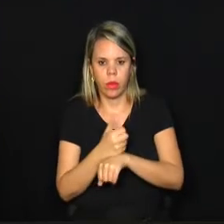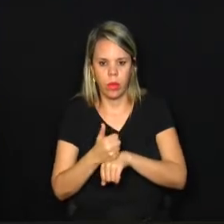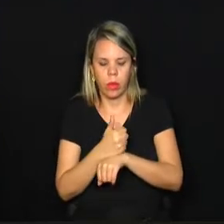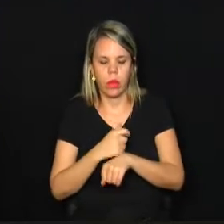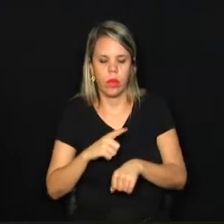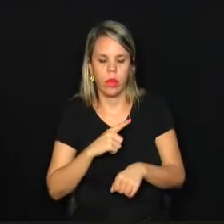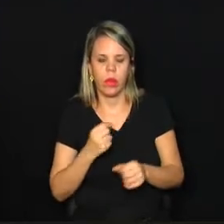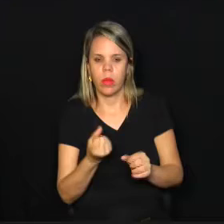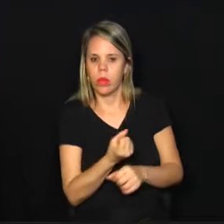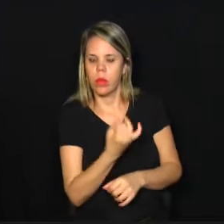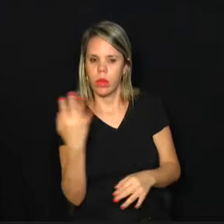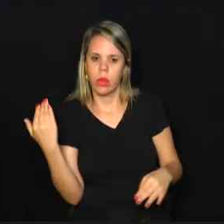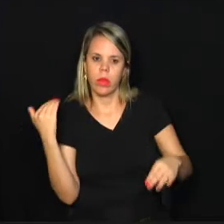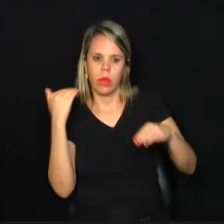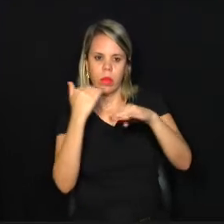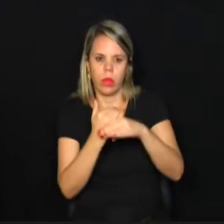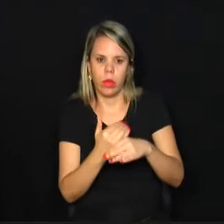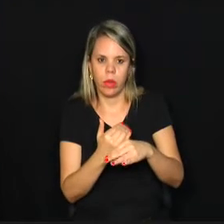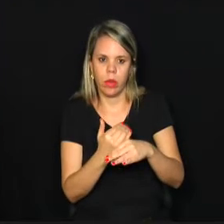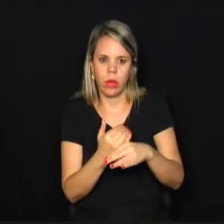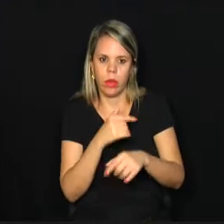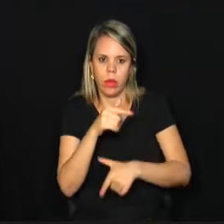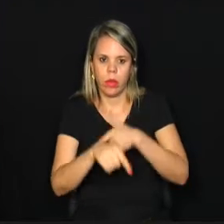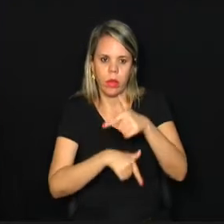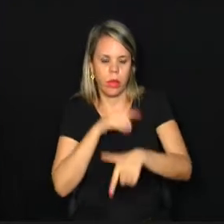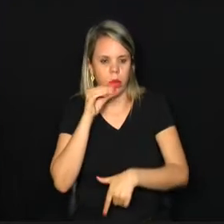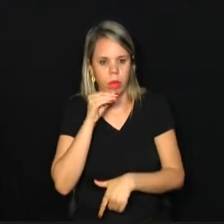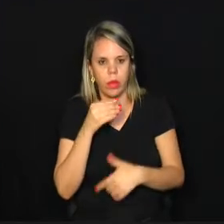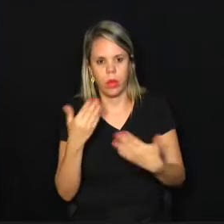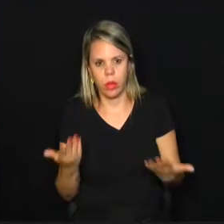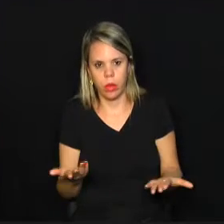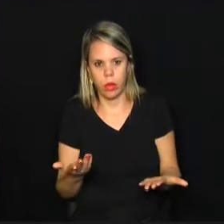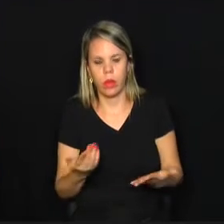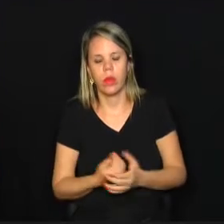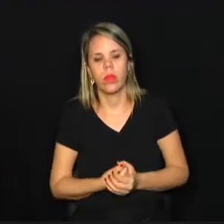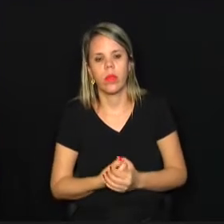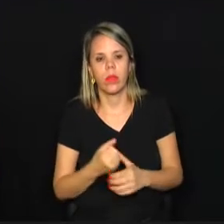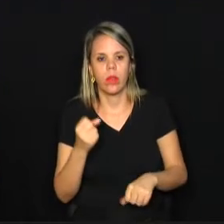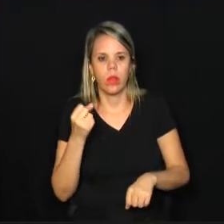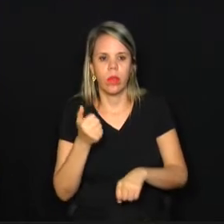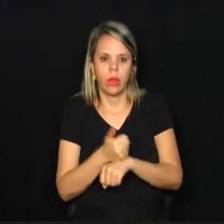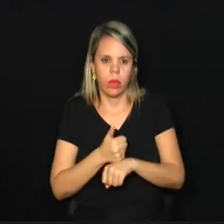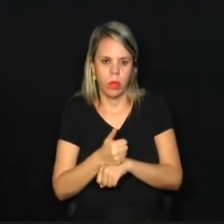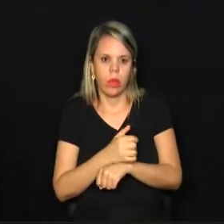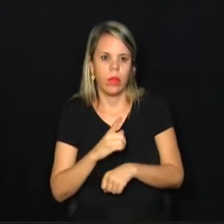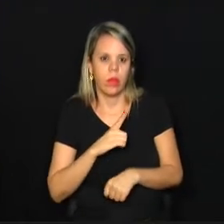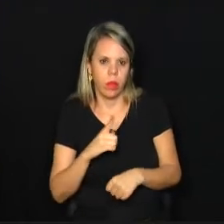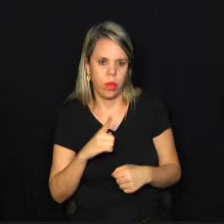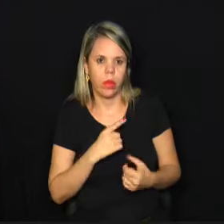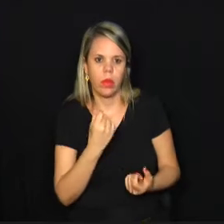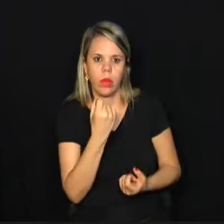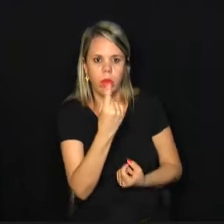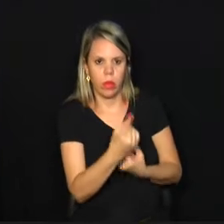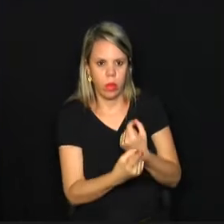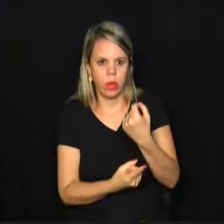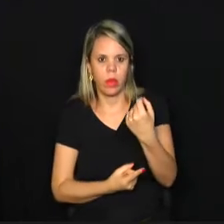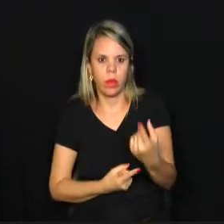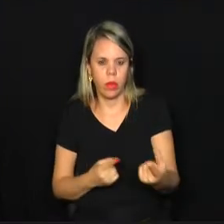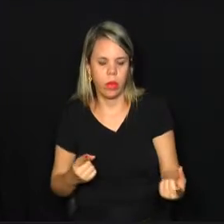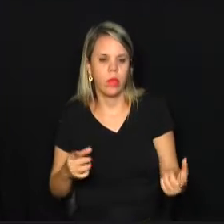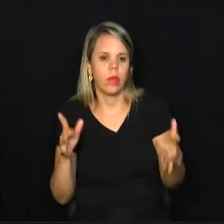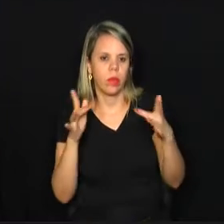uma proporcionalidade para exercício de servidor, nós pegamos os cargos que tinham alguma